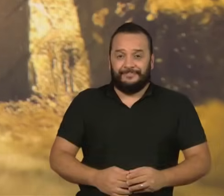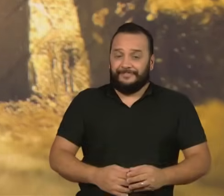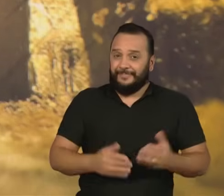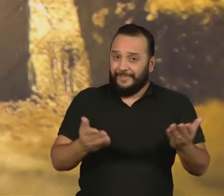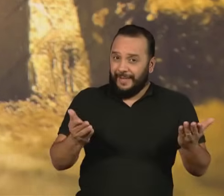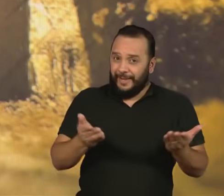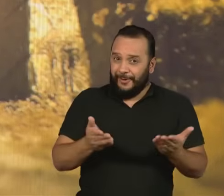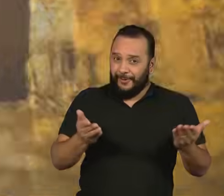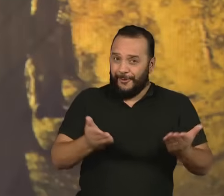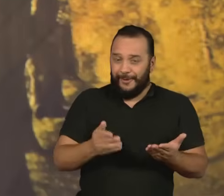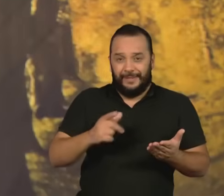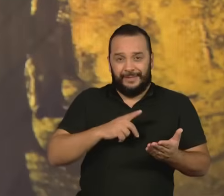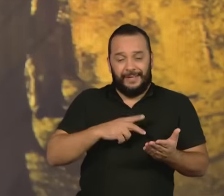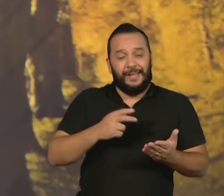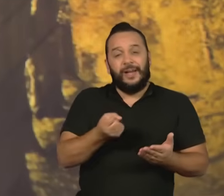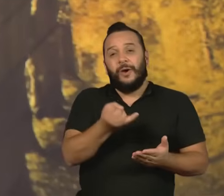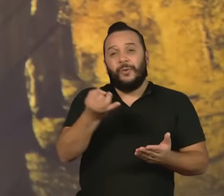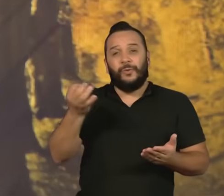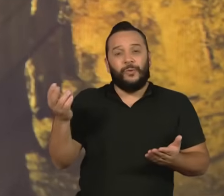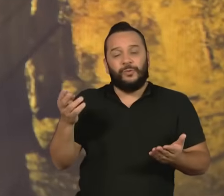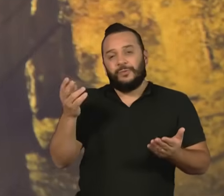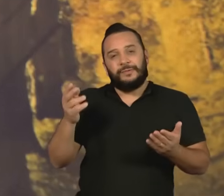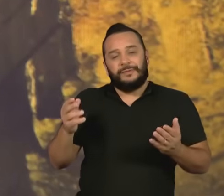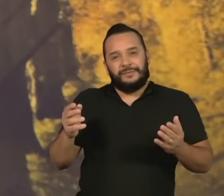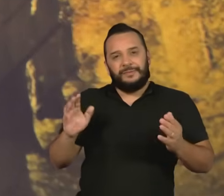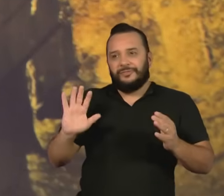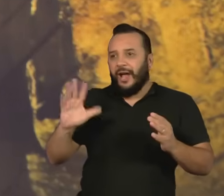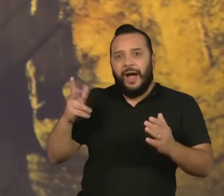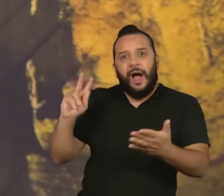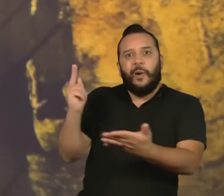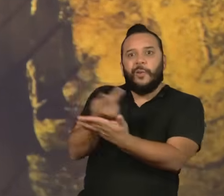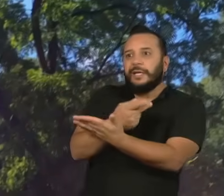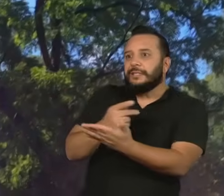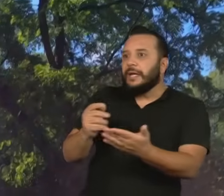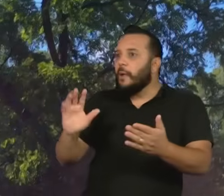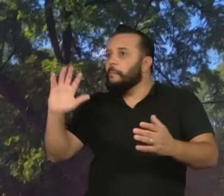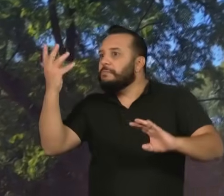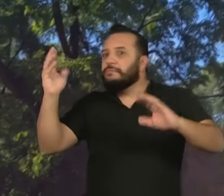Agora você acompanha alguns dos principais fatos da área socioambiental.